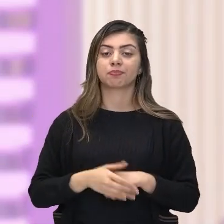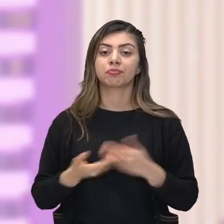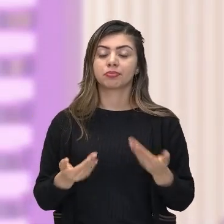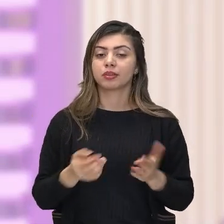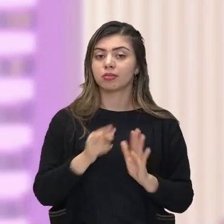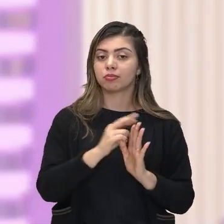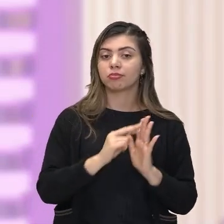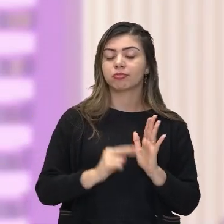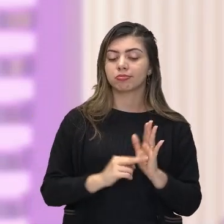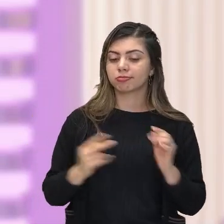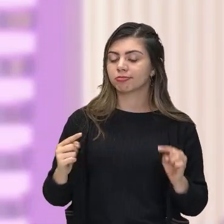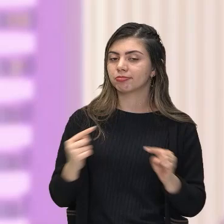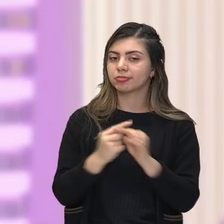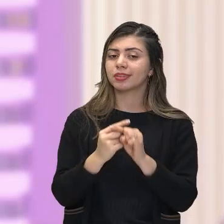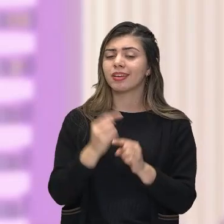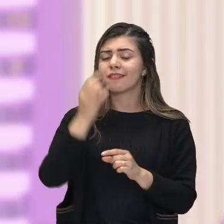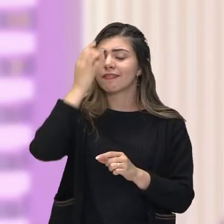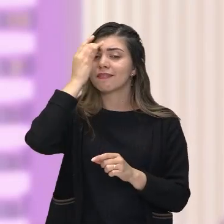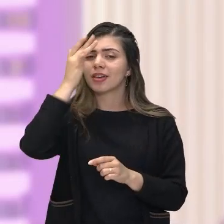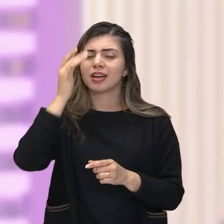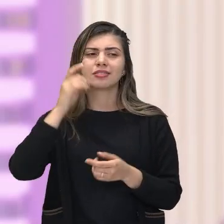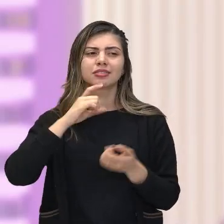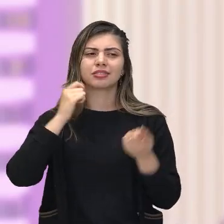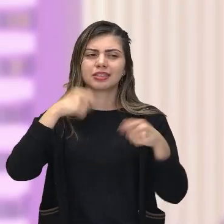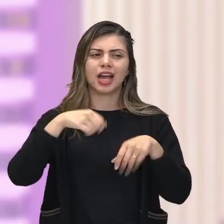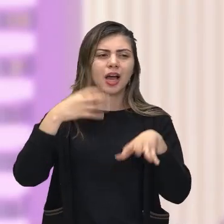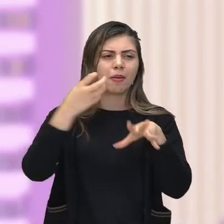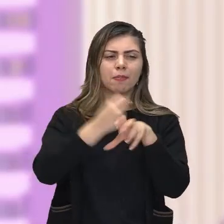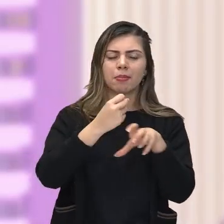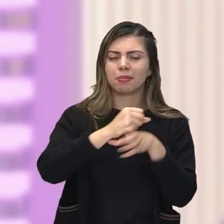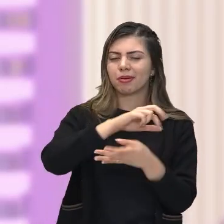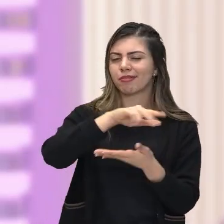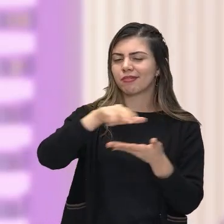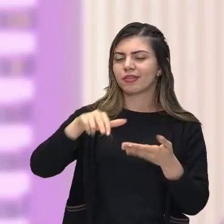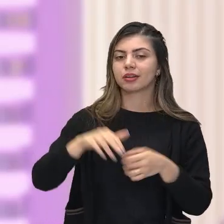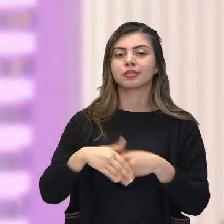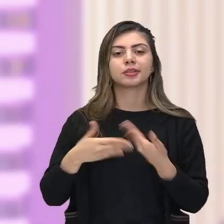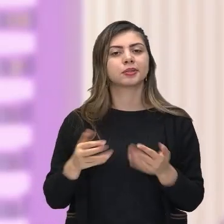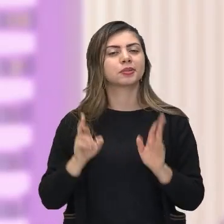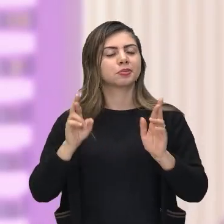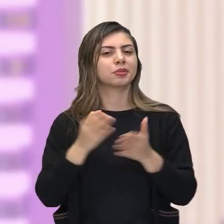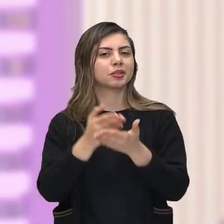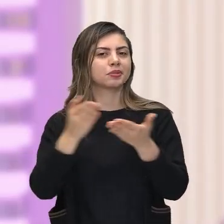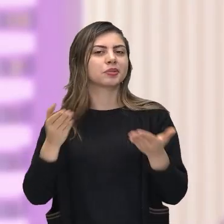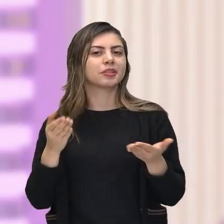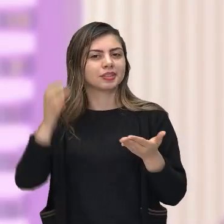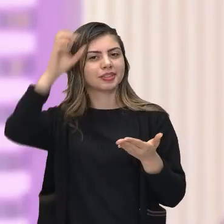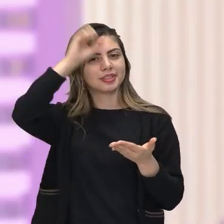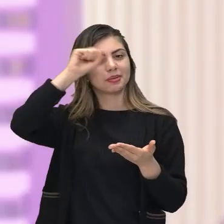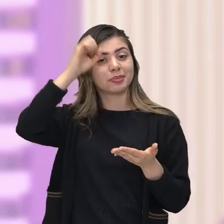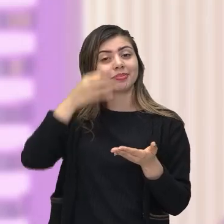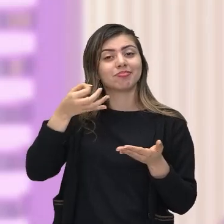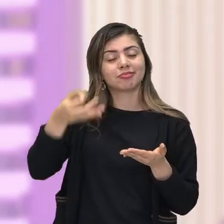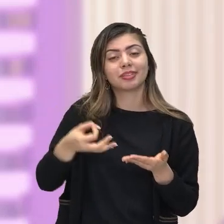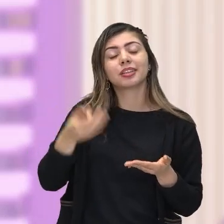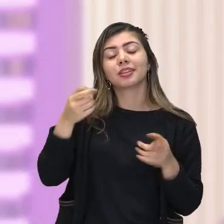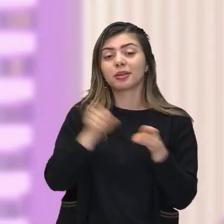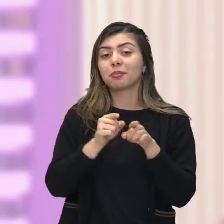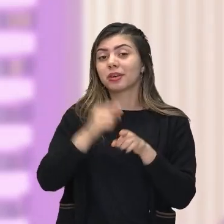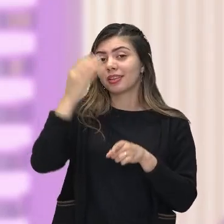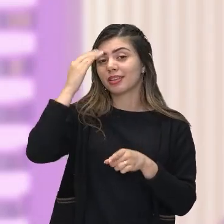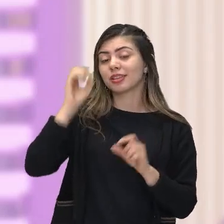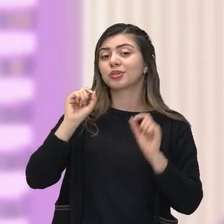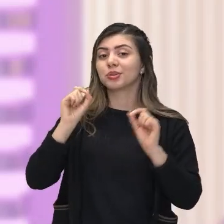3 é muito útil para a resolução de muitos problemas. Então, espero que realmente vocês tenham ali aprendido e entendido bem ali o que